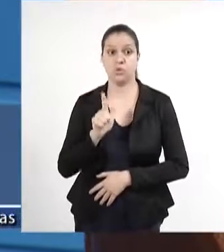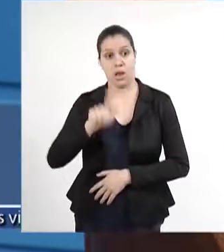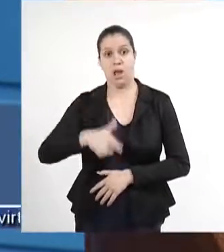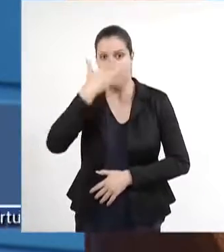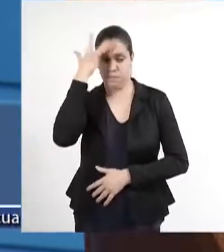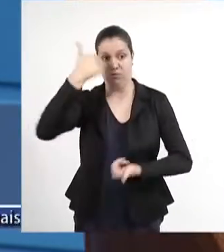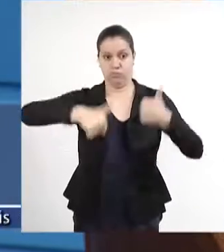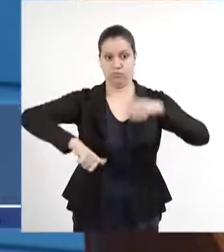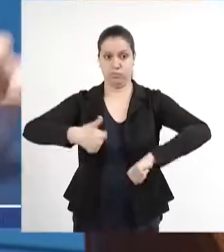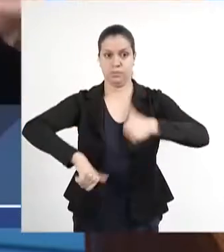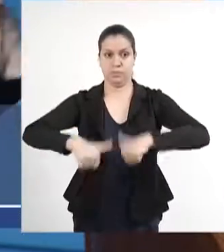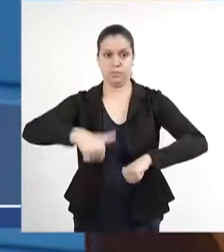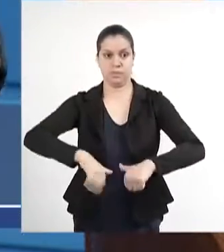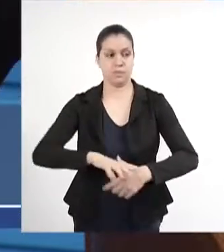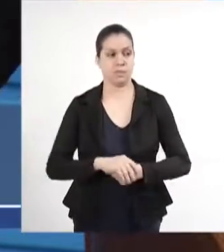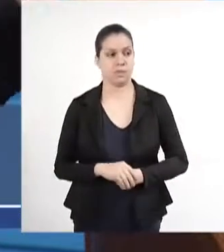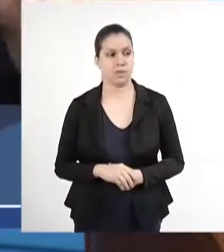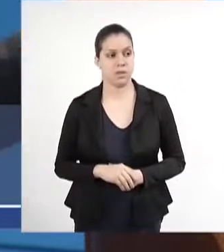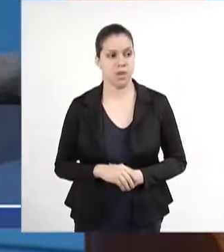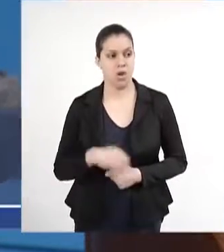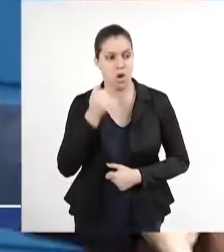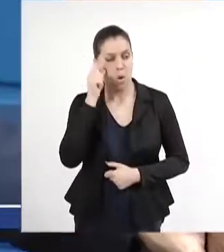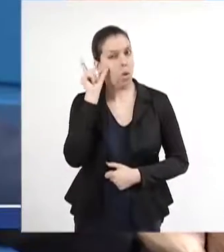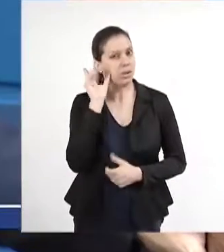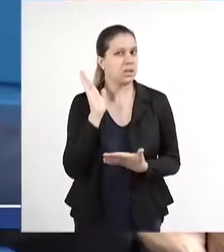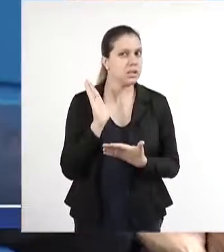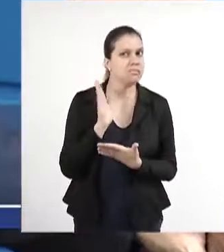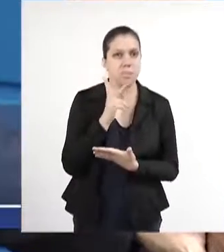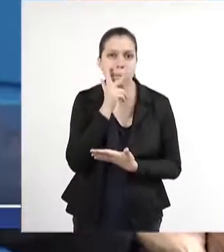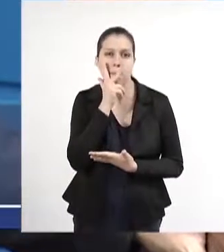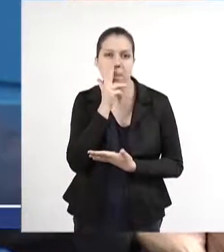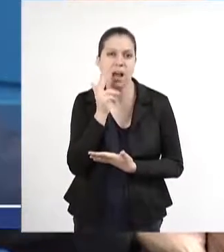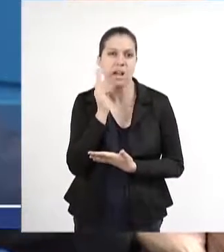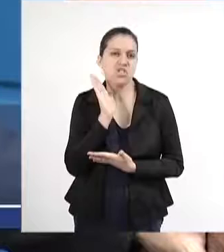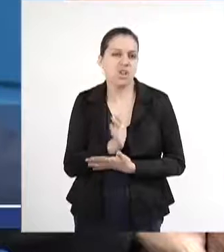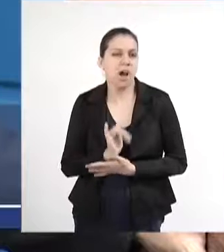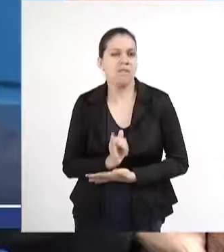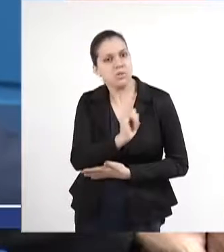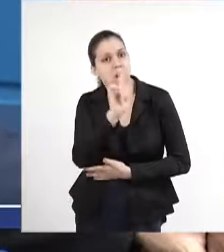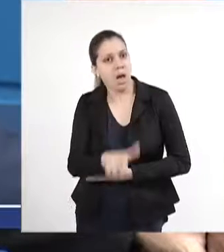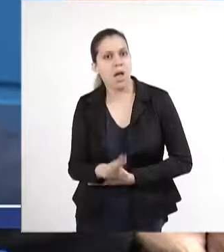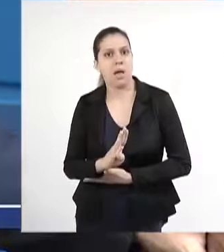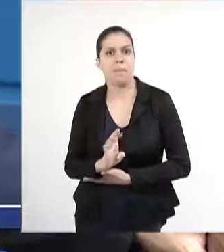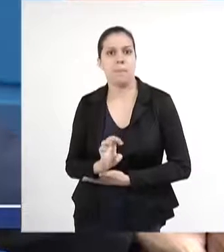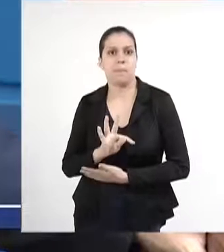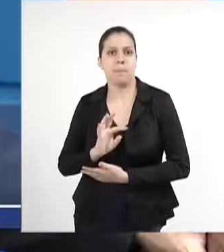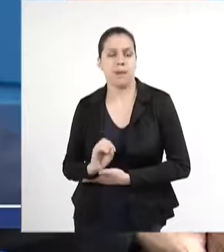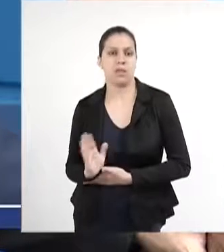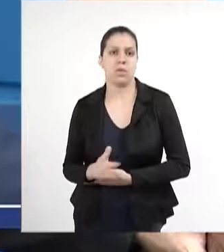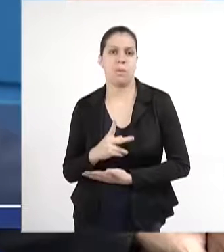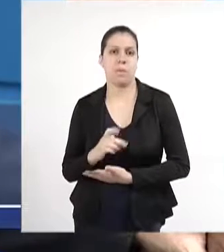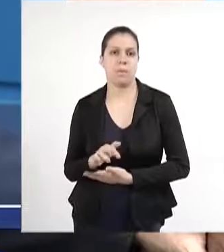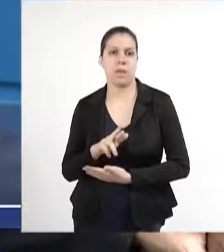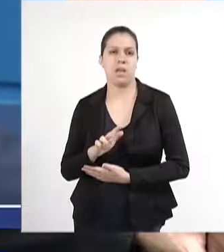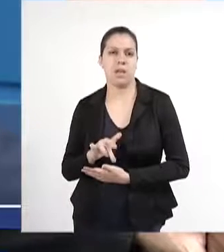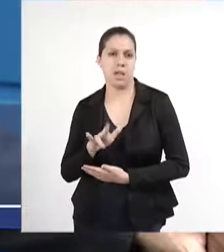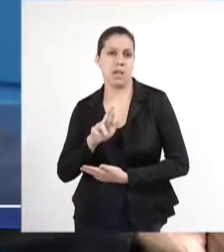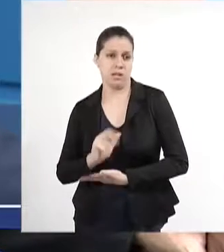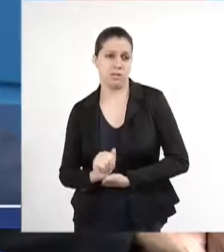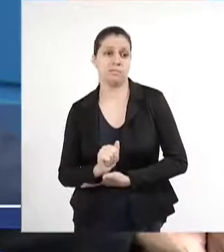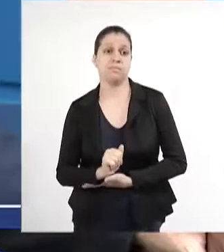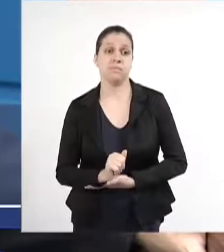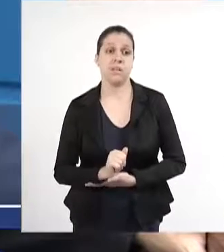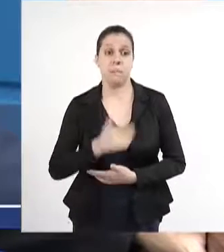relator. Ontem tinha já alguns sinais, seria o Beto Pereira o relator desse projeto, o projeto Mansueto, deputado Onivan, que